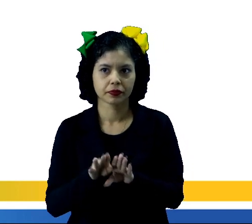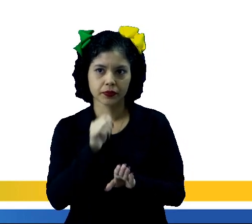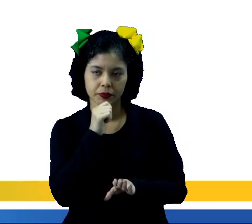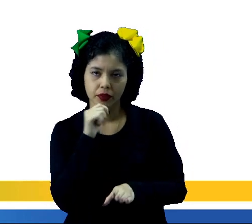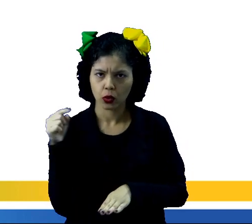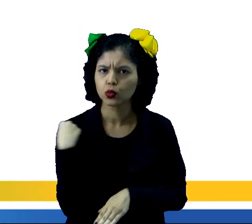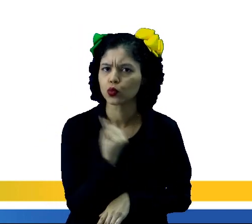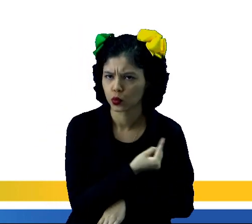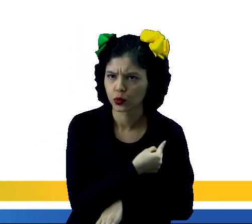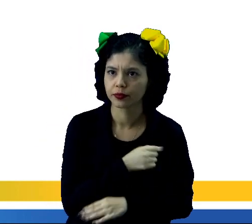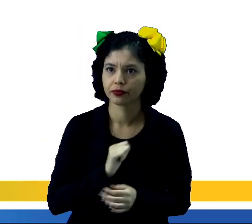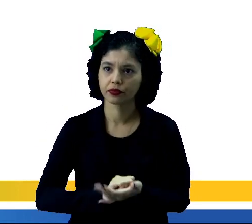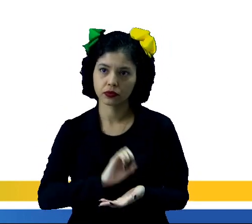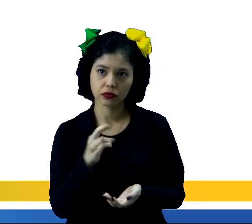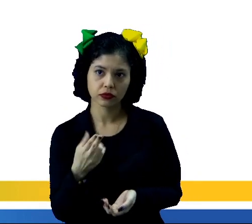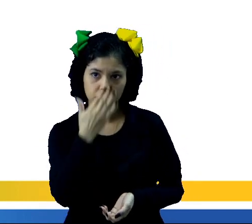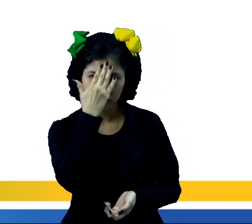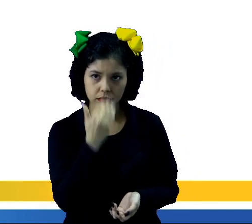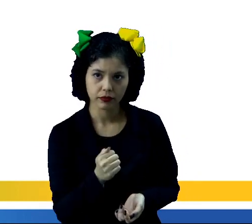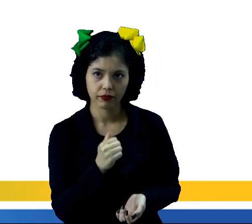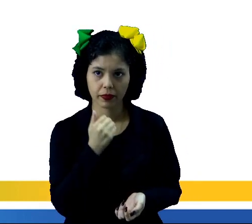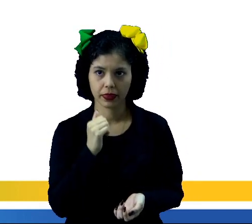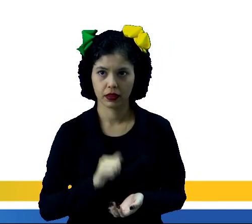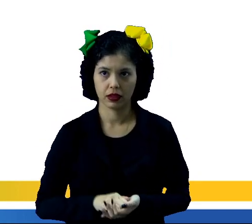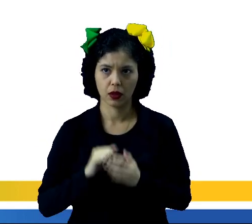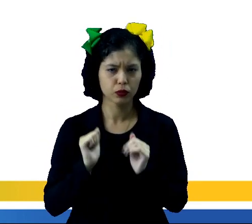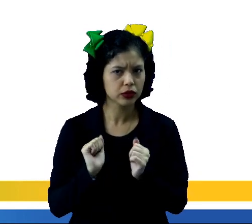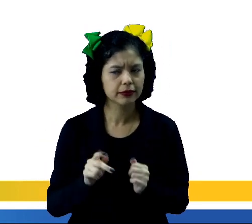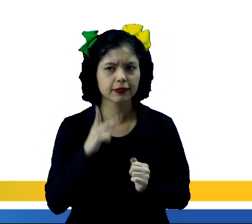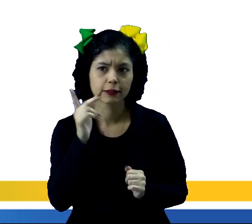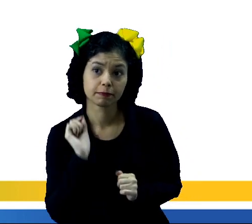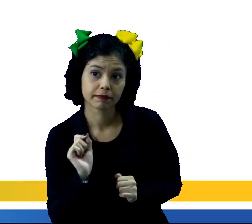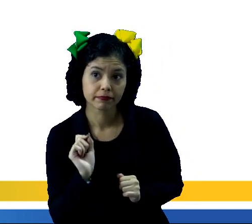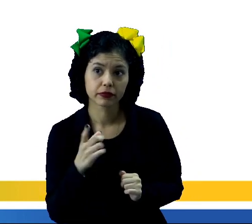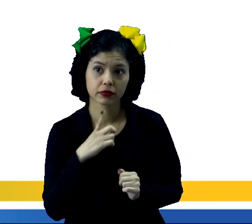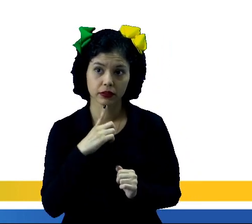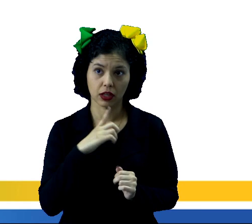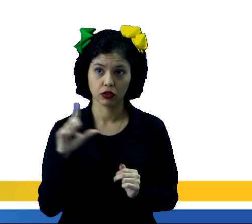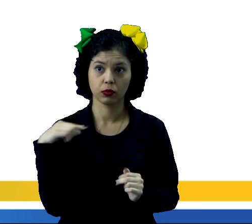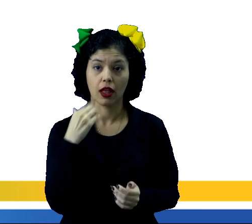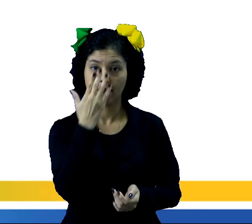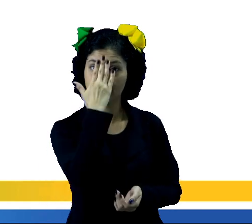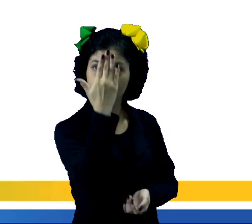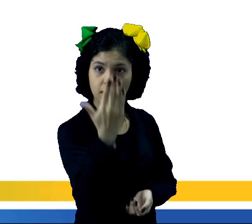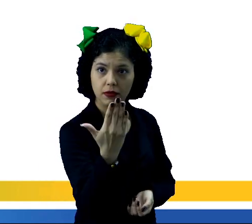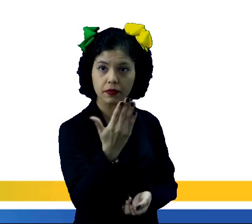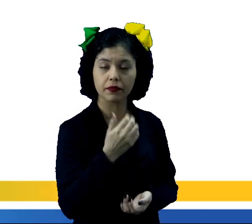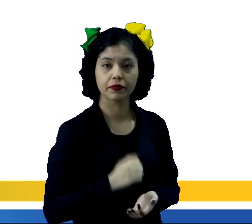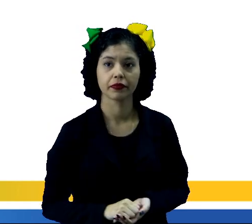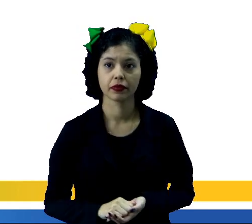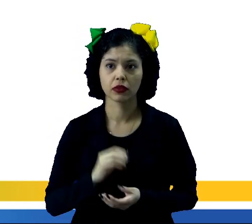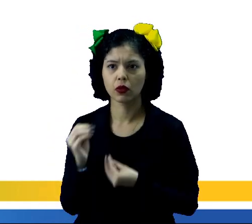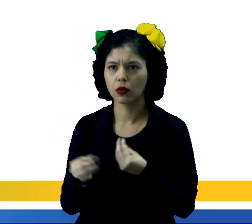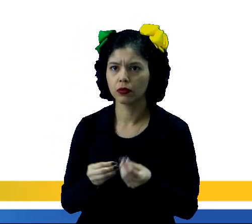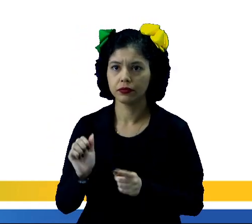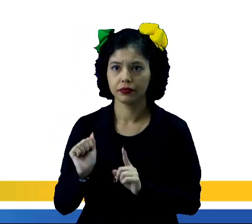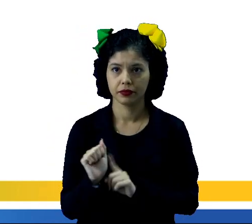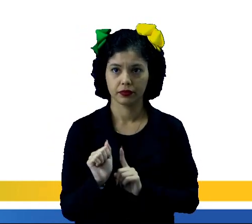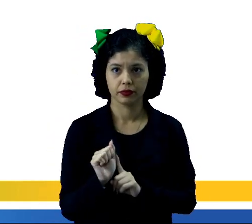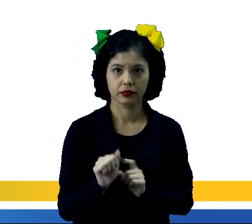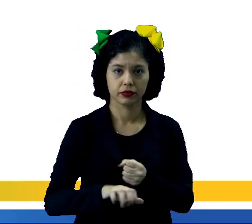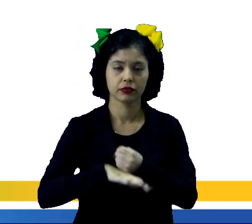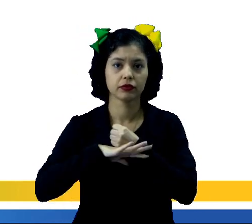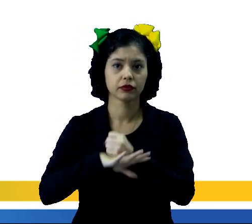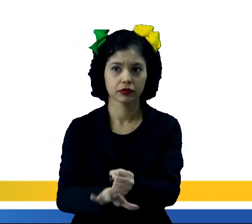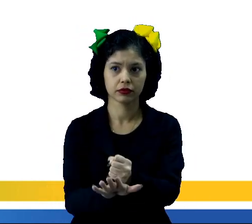que somos, temos ou sabemos, né, podemos dizer que estamos frente a uma conduta definida como letra